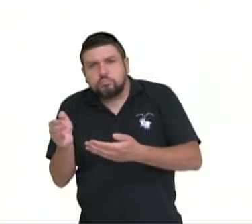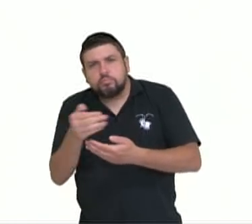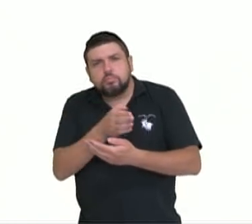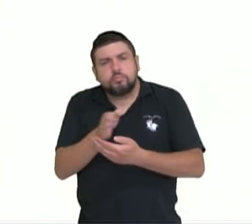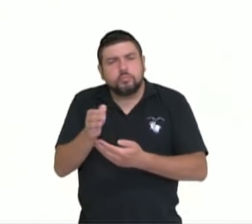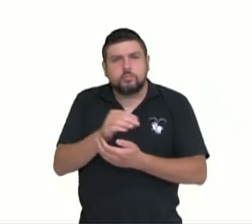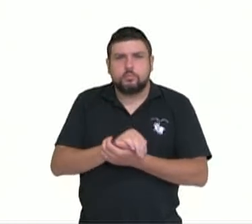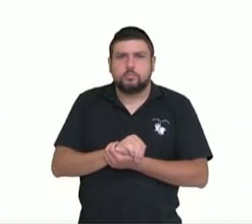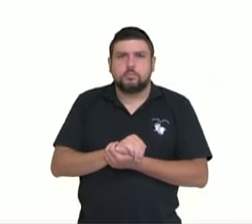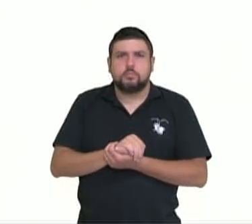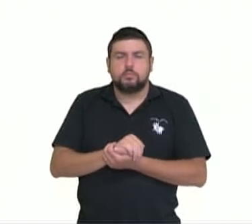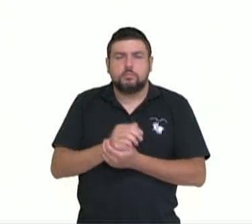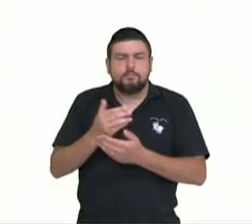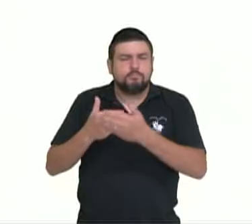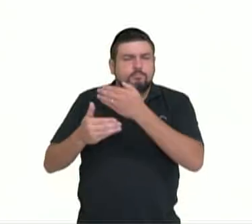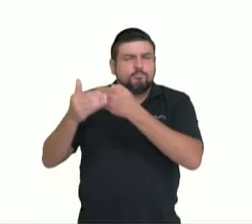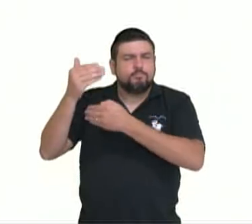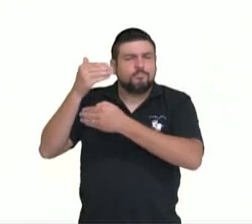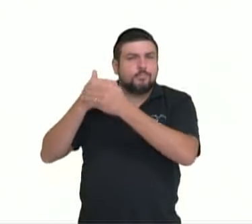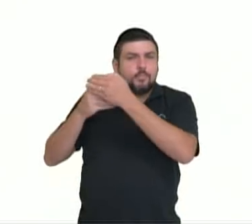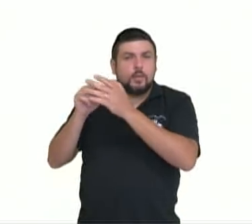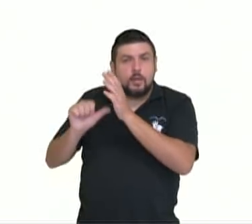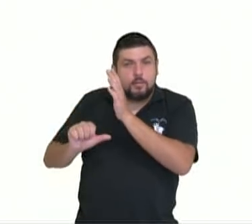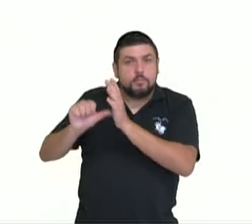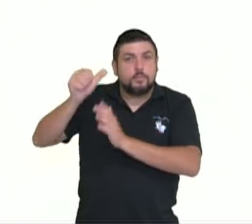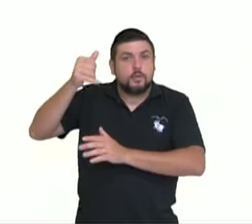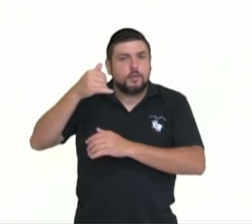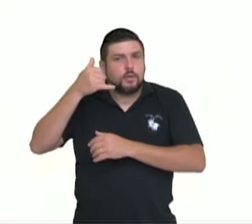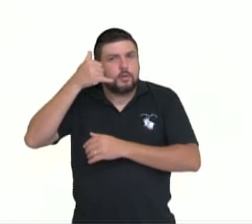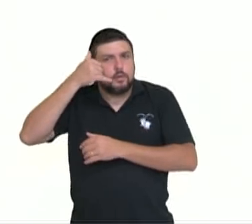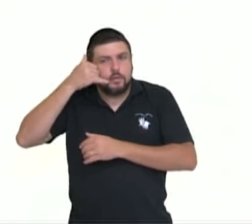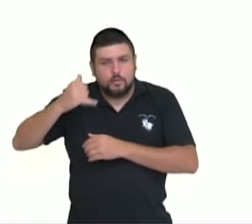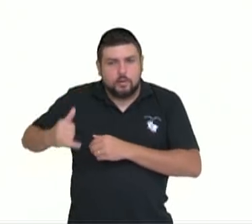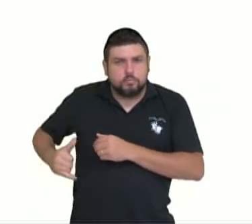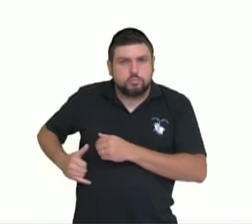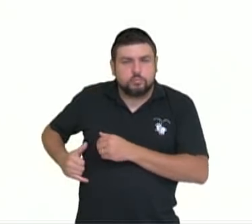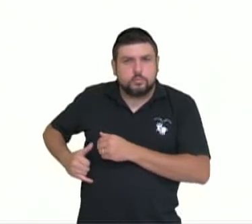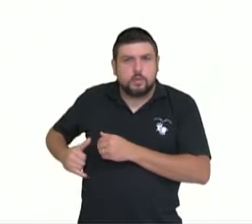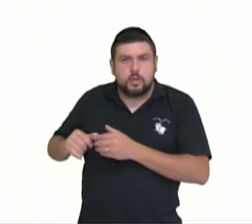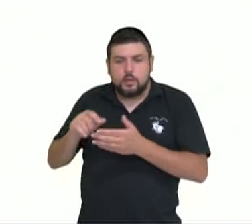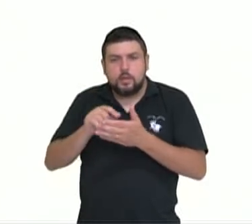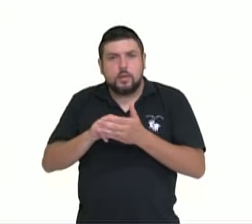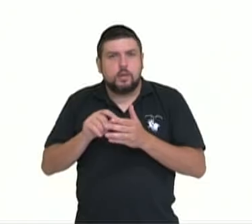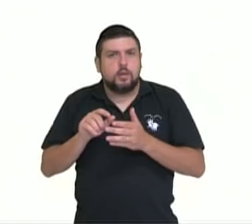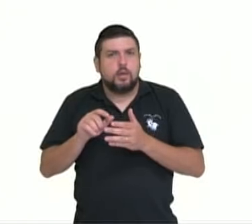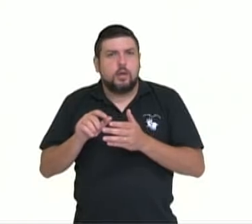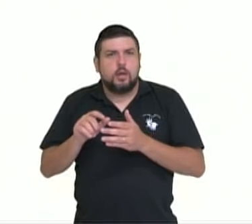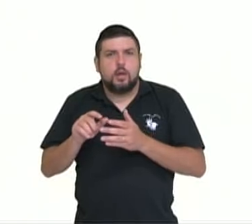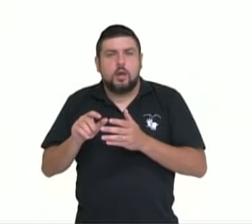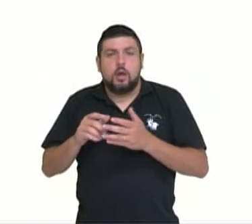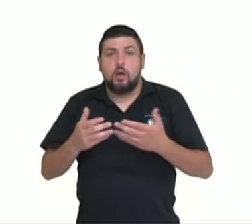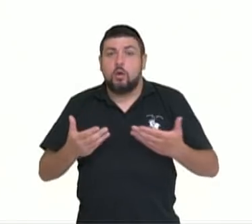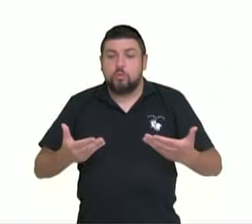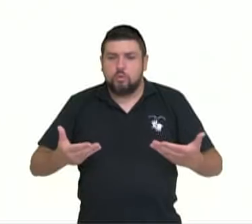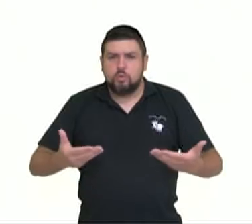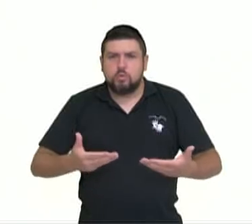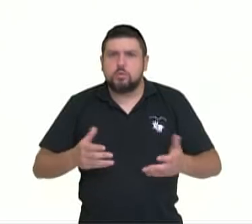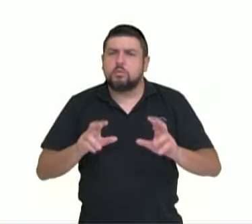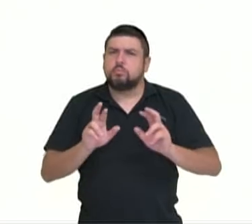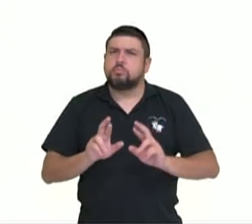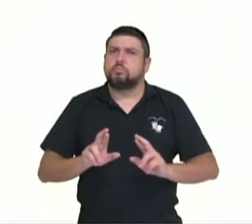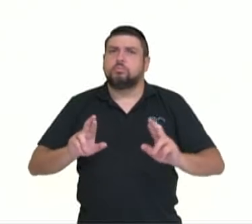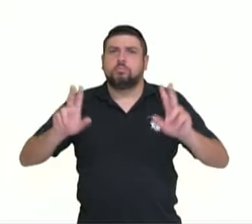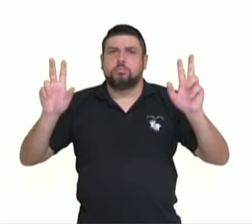esse início dos jogos eletrônicos nos celulares não tem nada mais a ver com o que nós temos hoje,